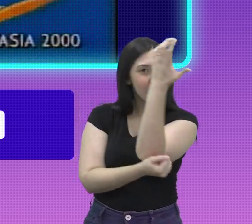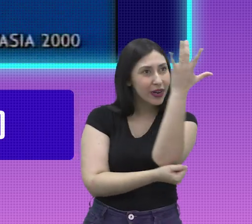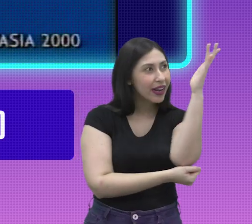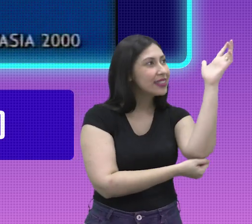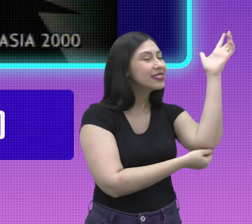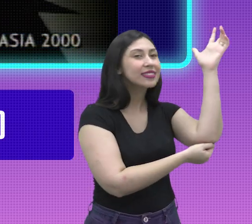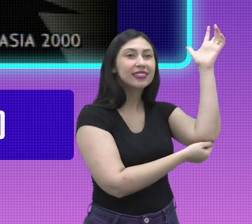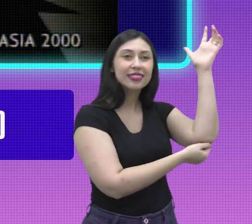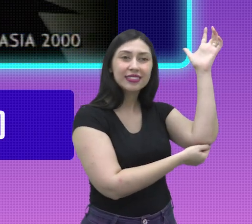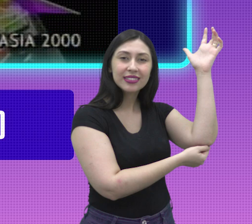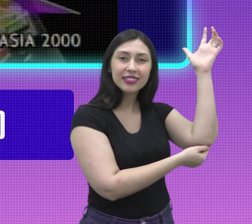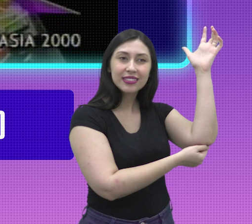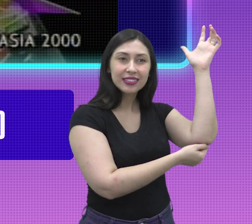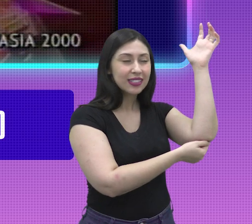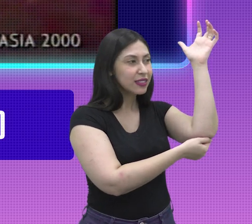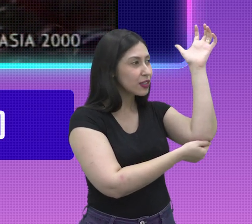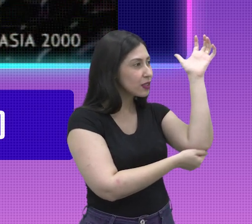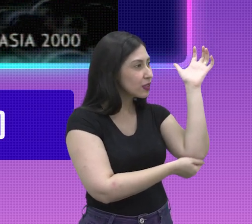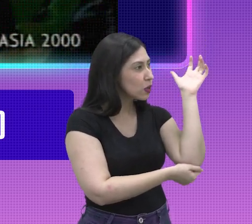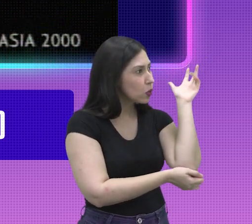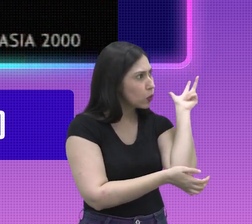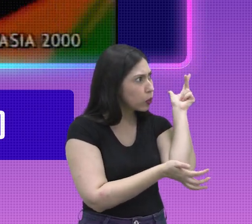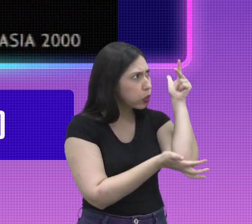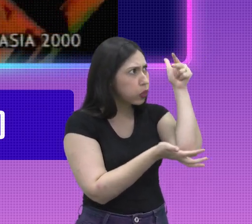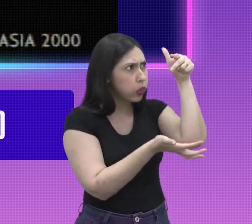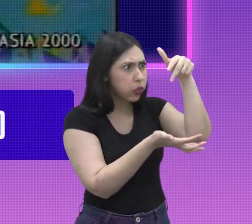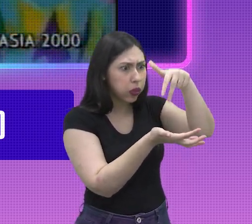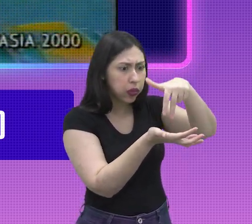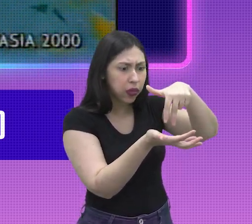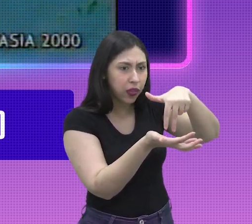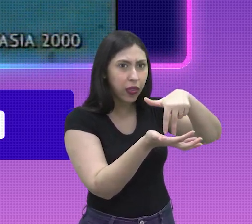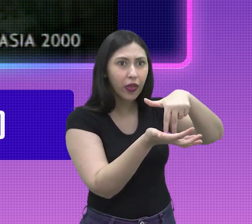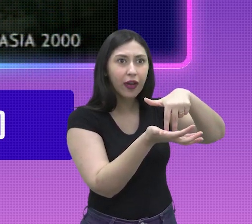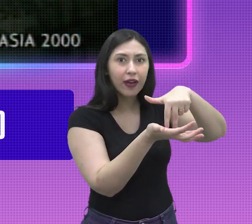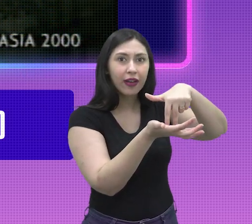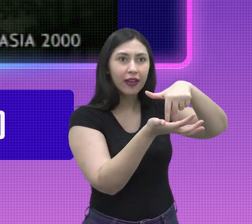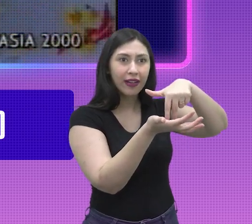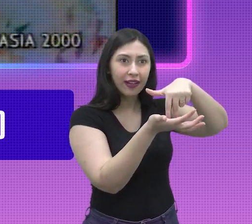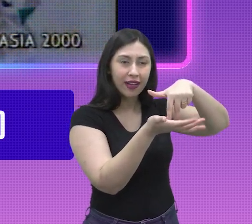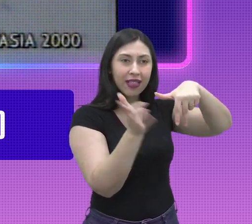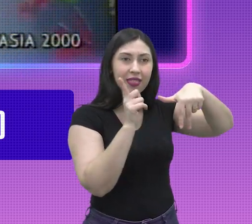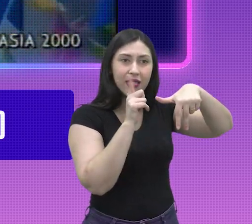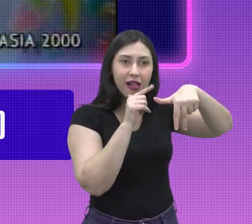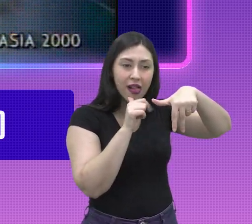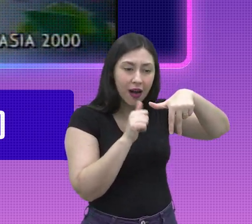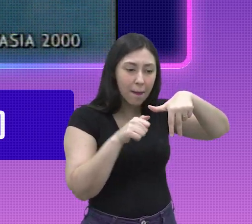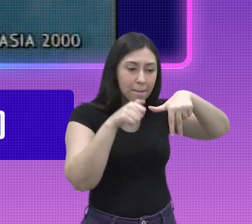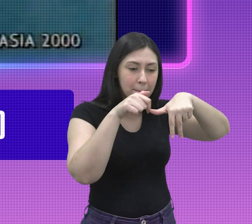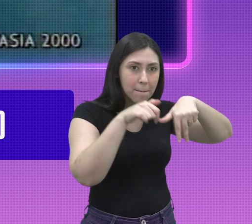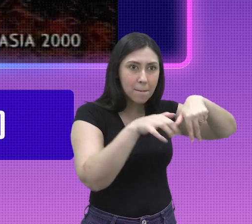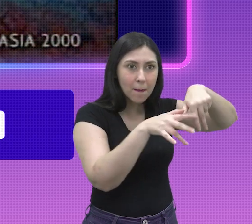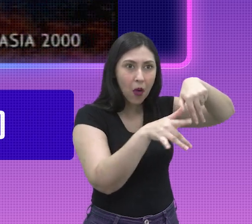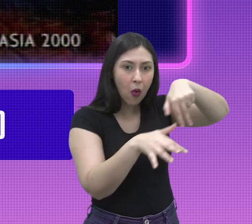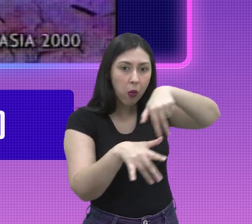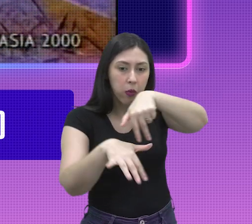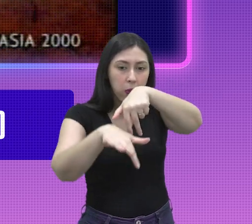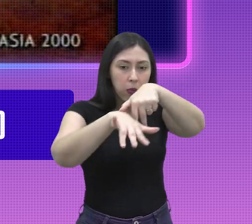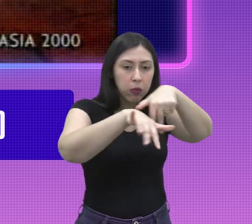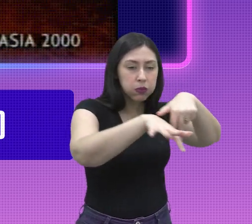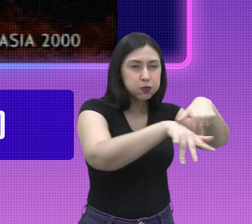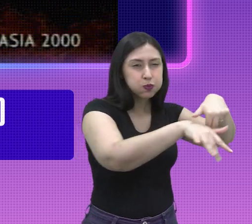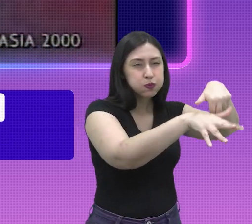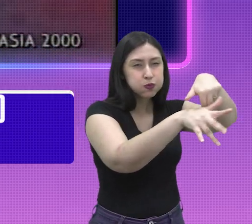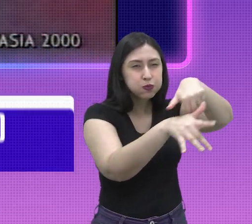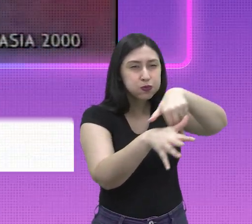animação começa super bonita, com a mãe natureza, ela se materializa da água, então ela sai em formato de